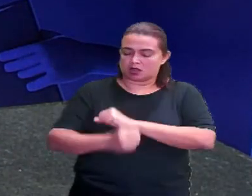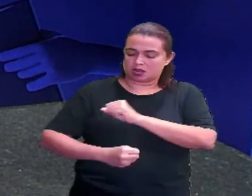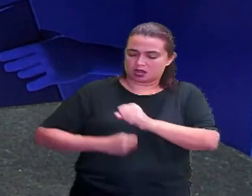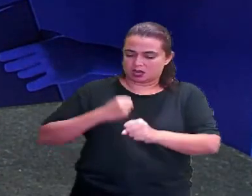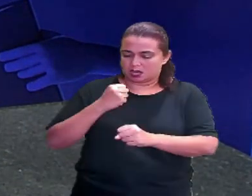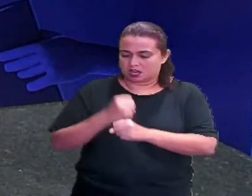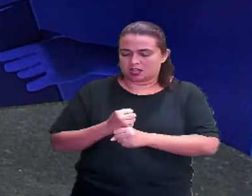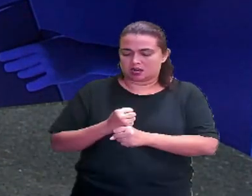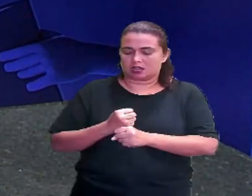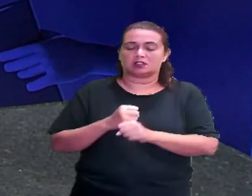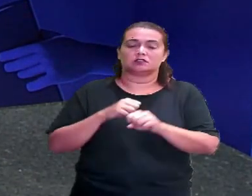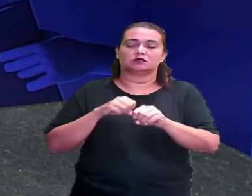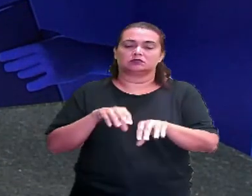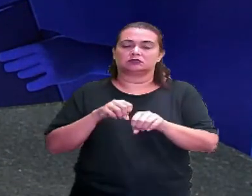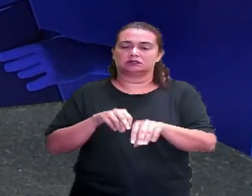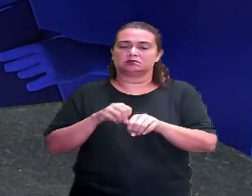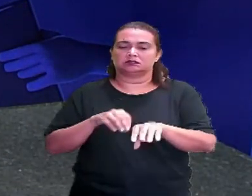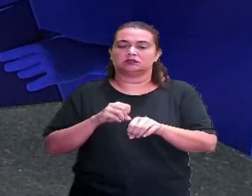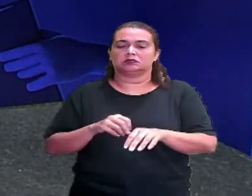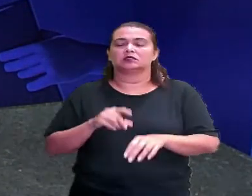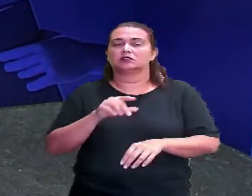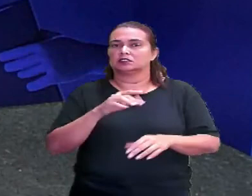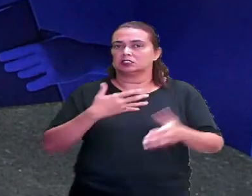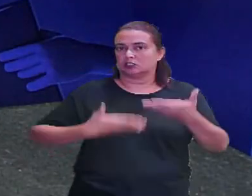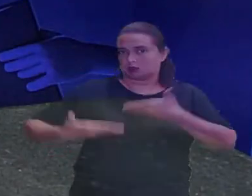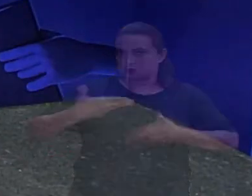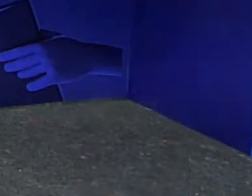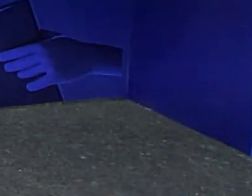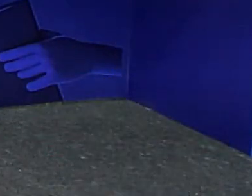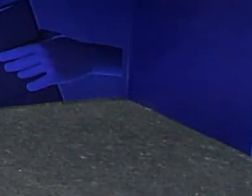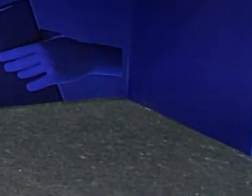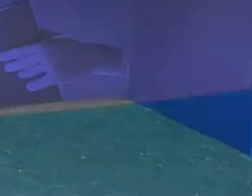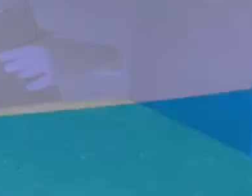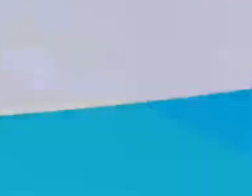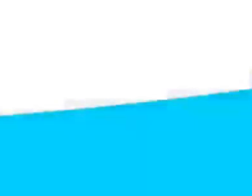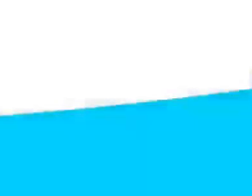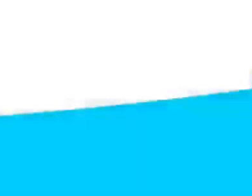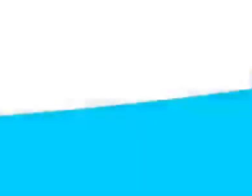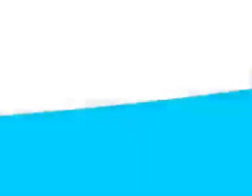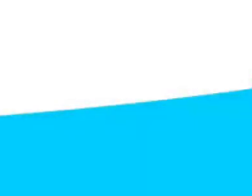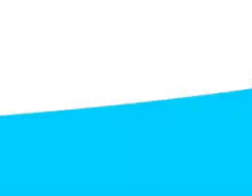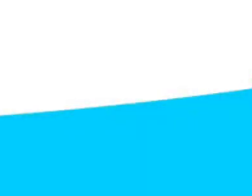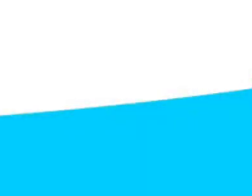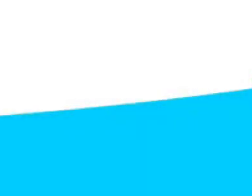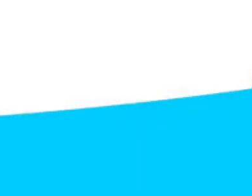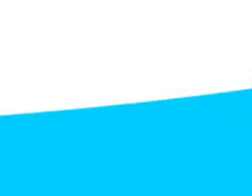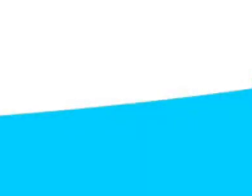bom começo de ano letivo, tá bom? Se cuidem. Um grande abraço.